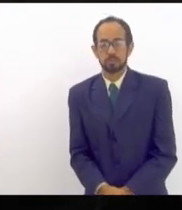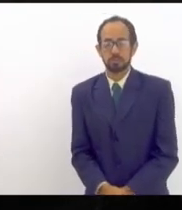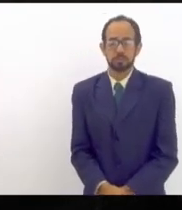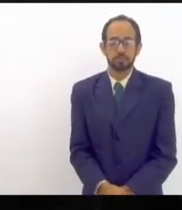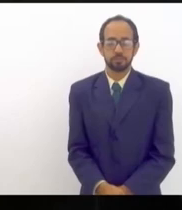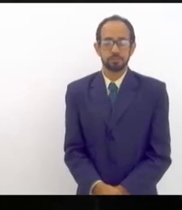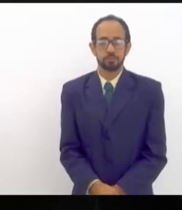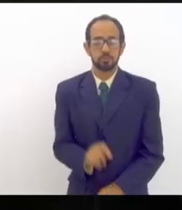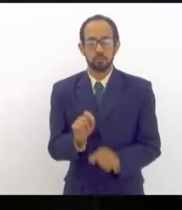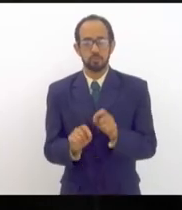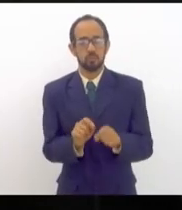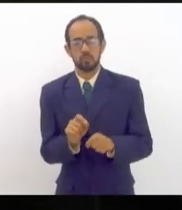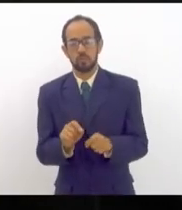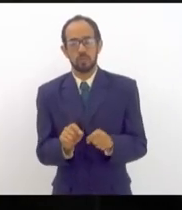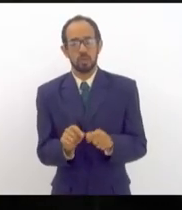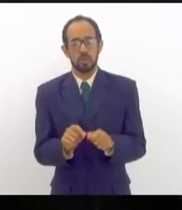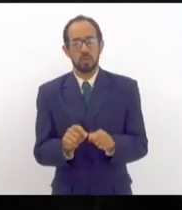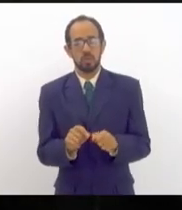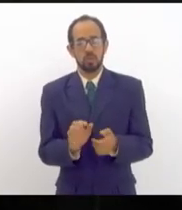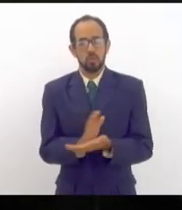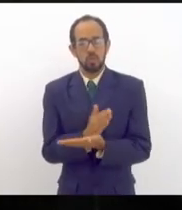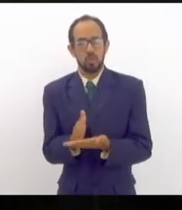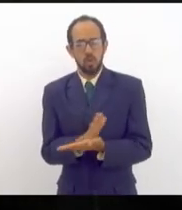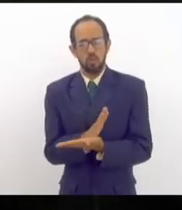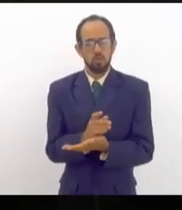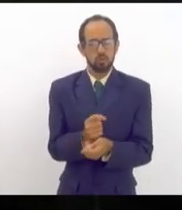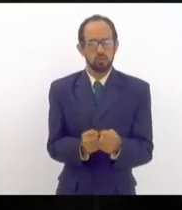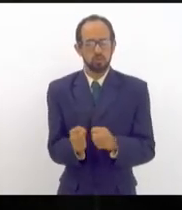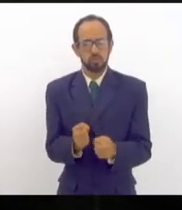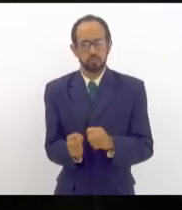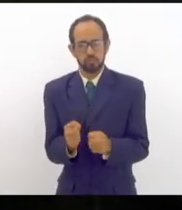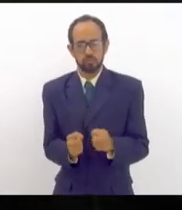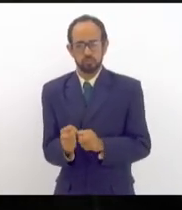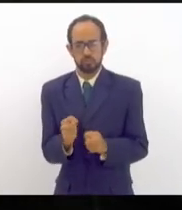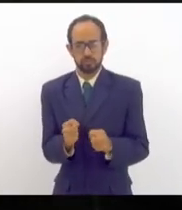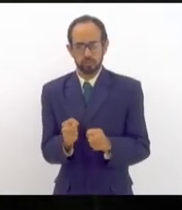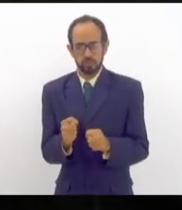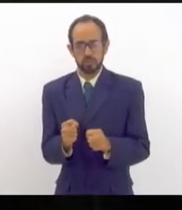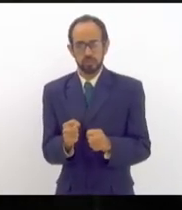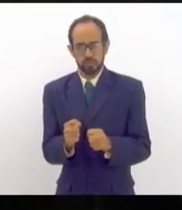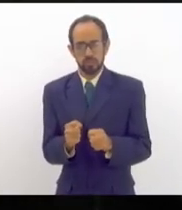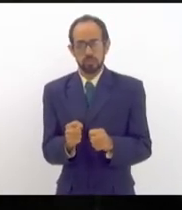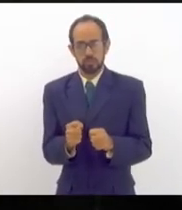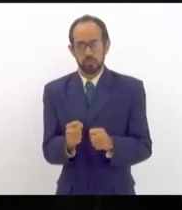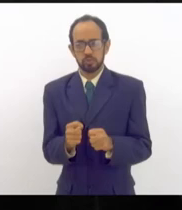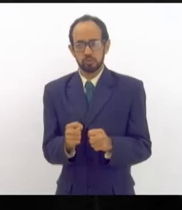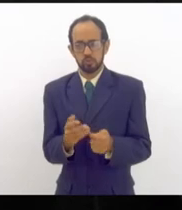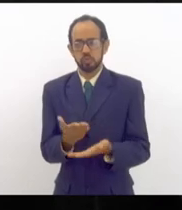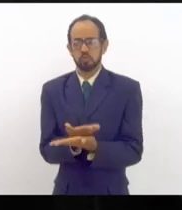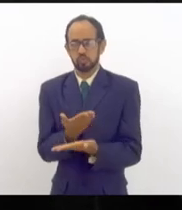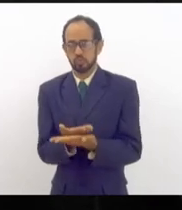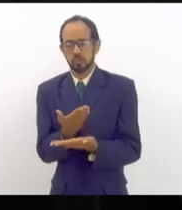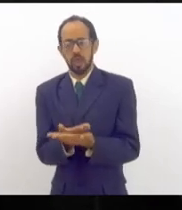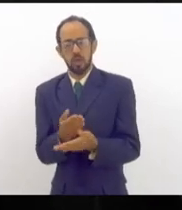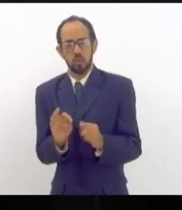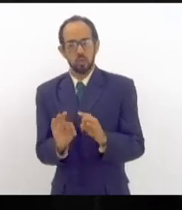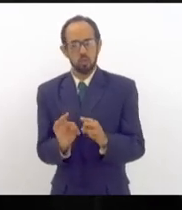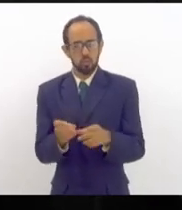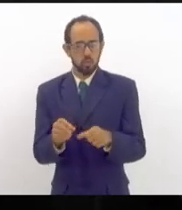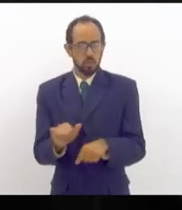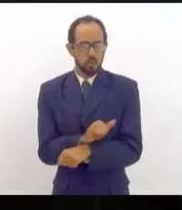ele com alguns economistas que estudaram todas as hipóteses possíveis